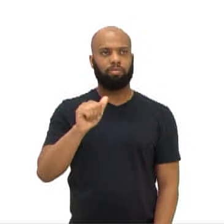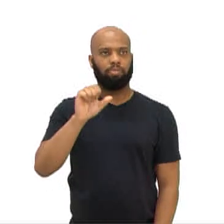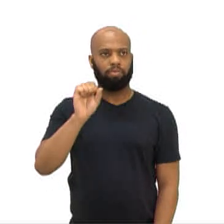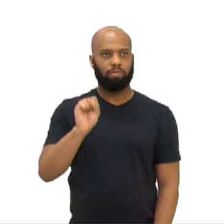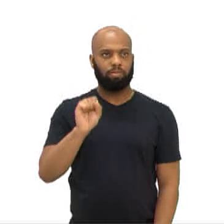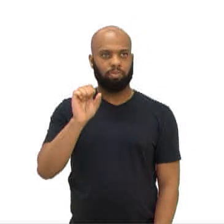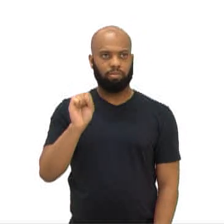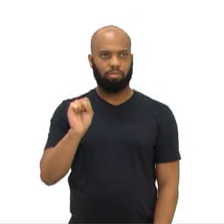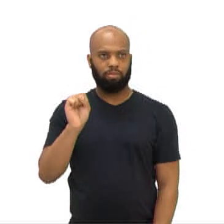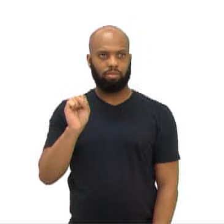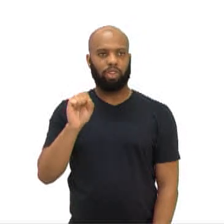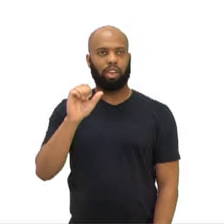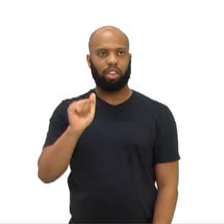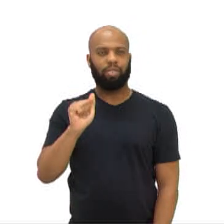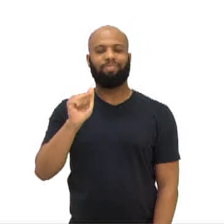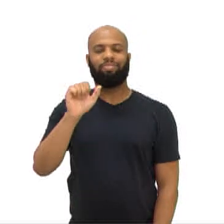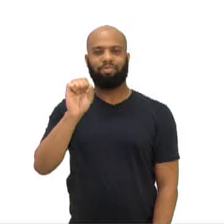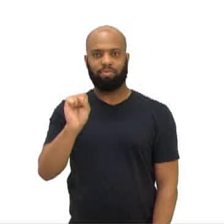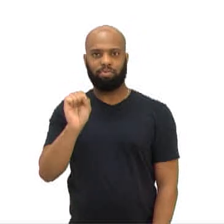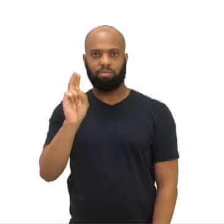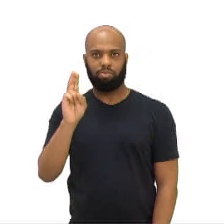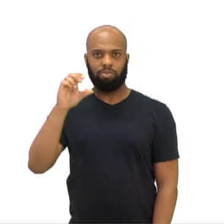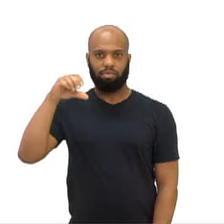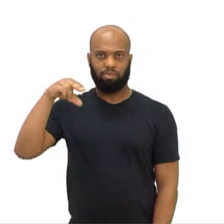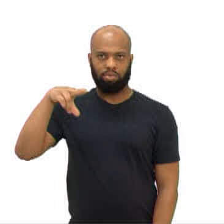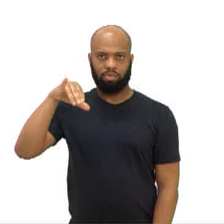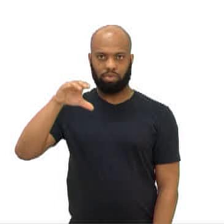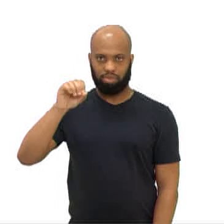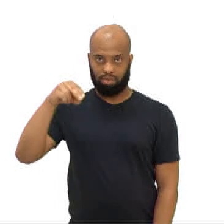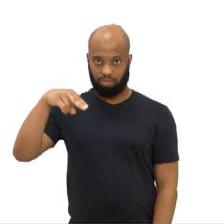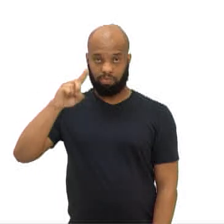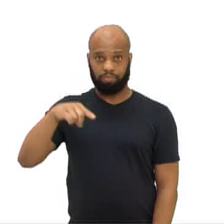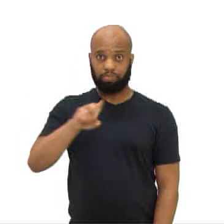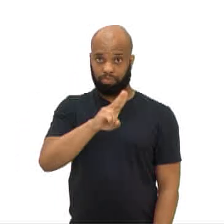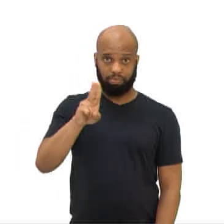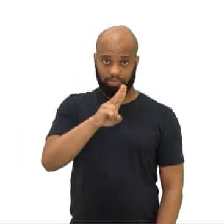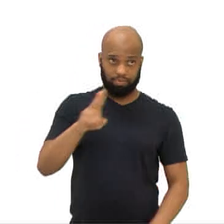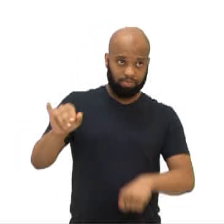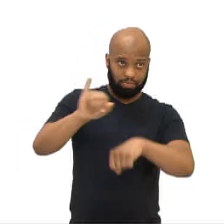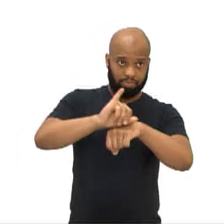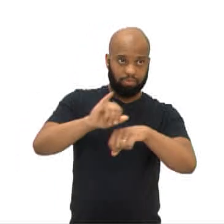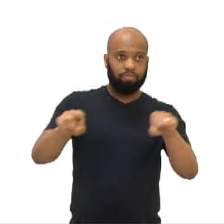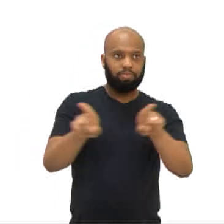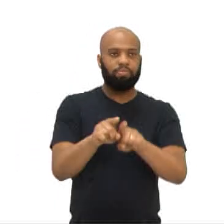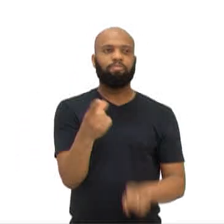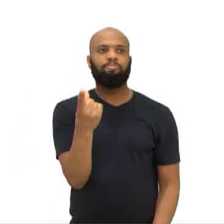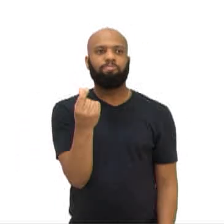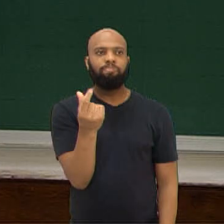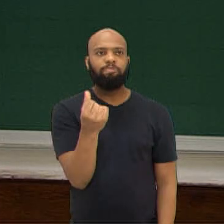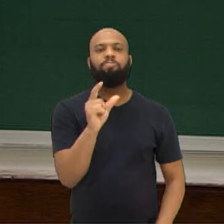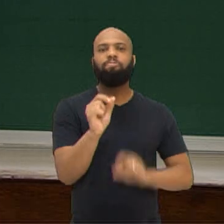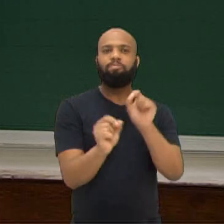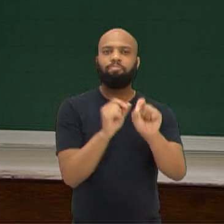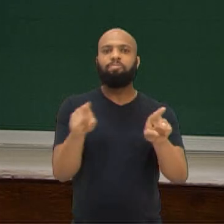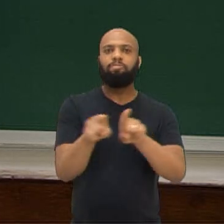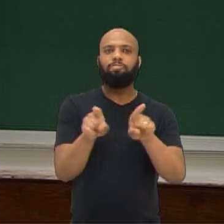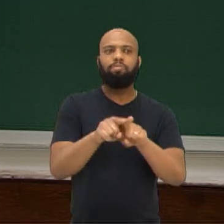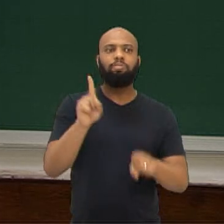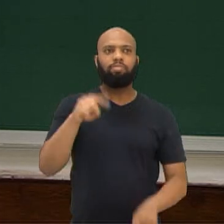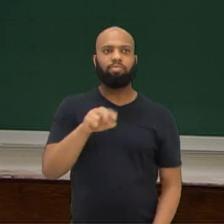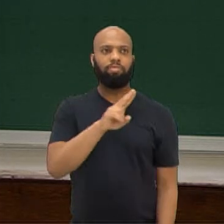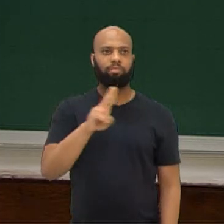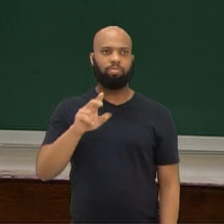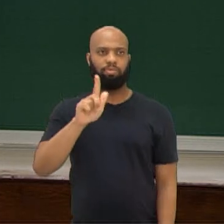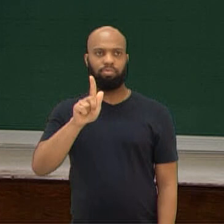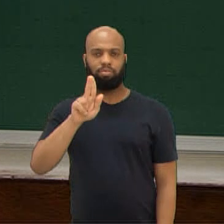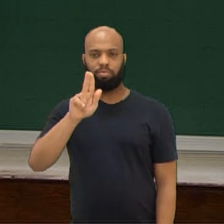bonita, bonito el nombre de la moneda, guaraní, el nombre del idioma y el nombre del pueblo guaraní, este pueblo